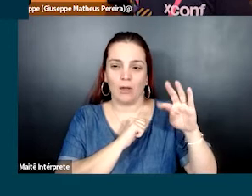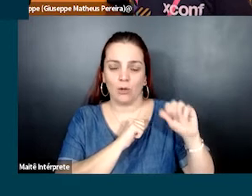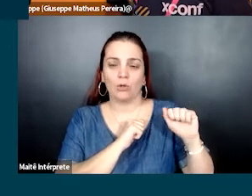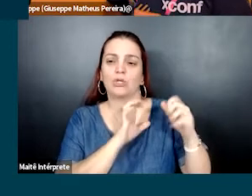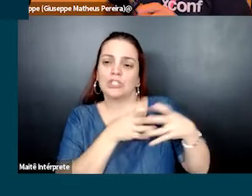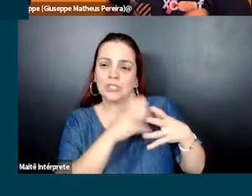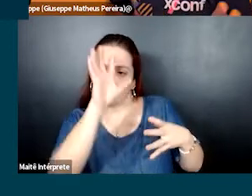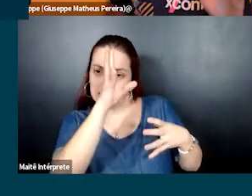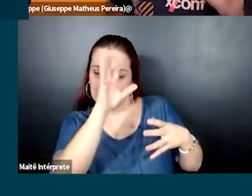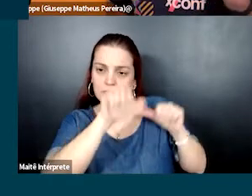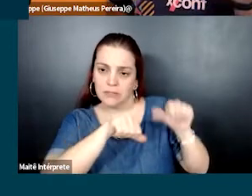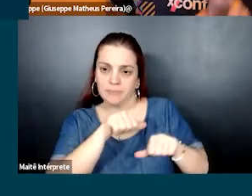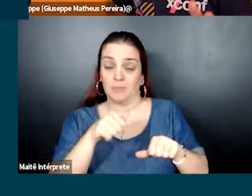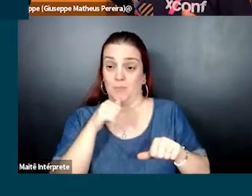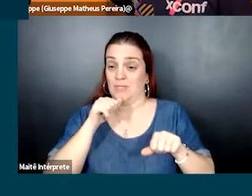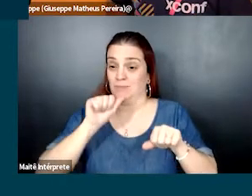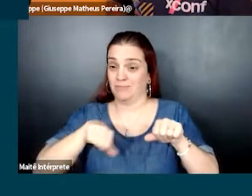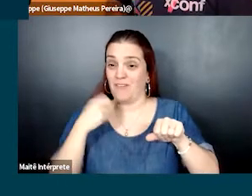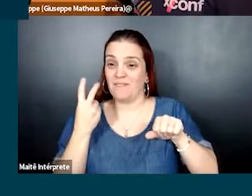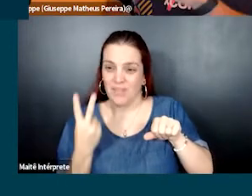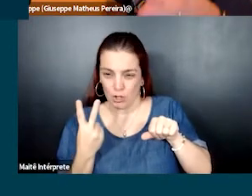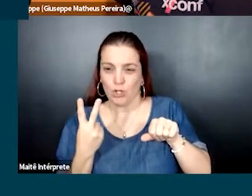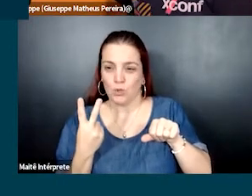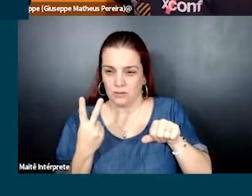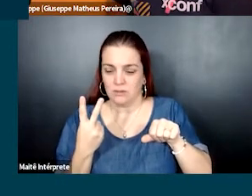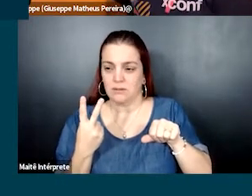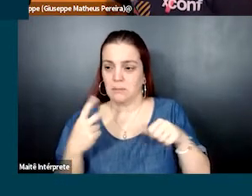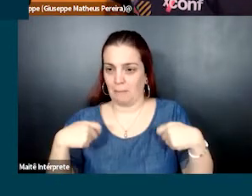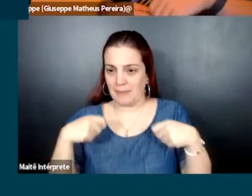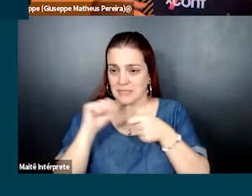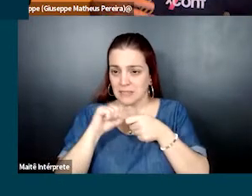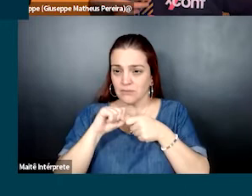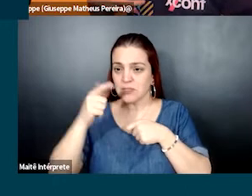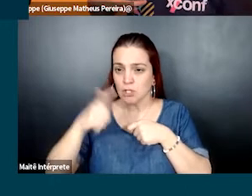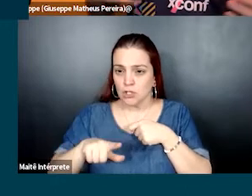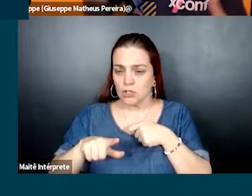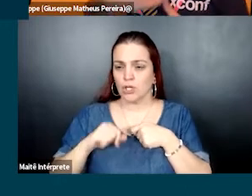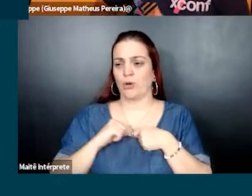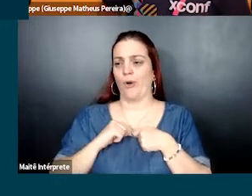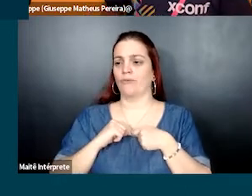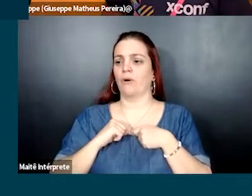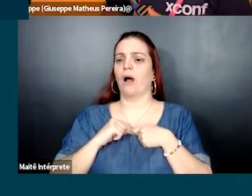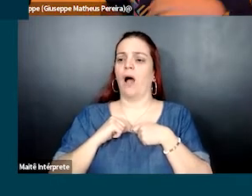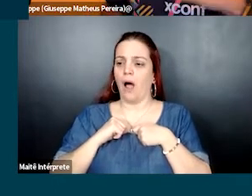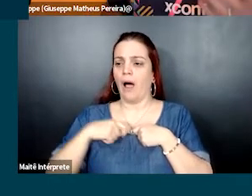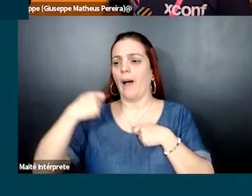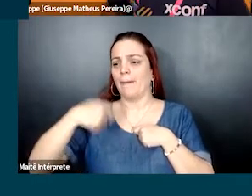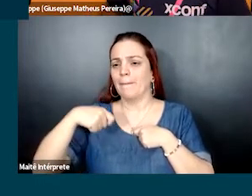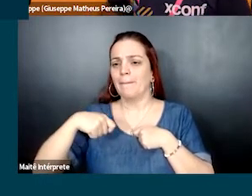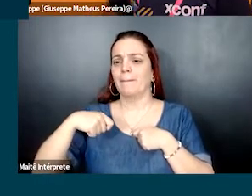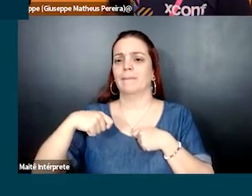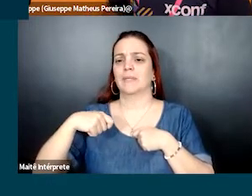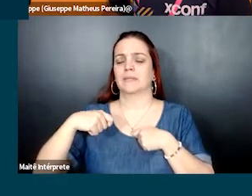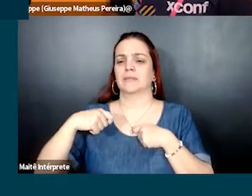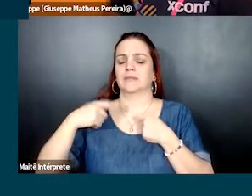time, enfim. E V2, refazer, tem que agora uma sprint de